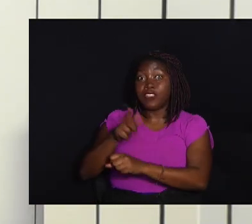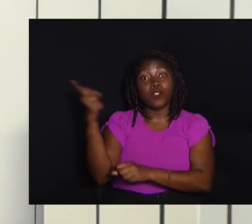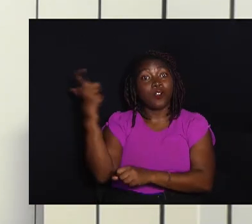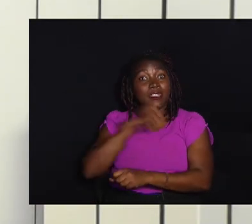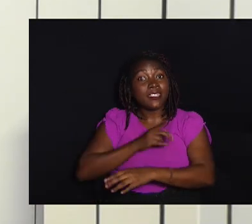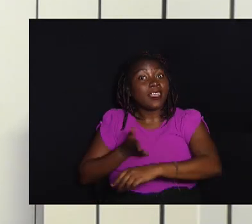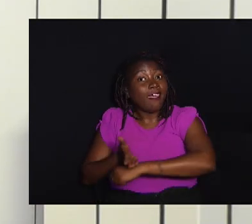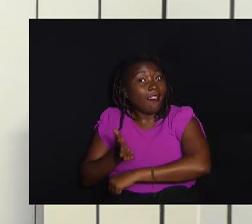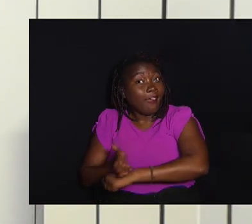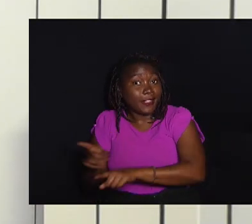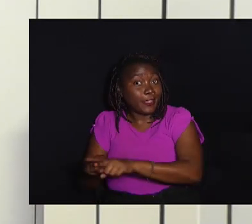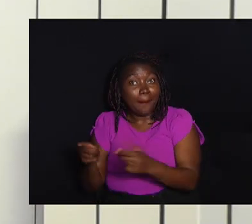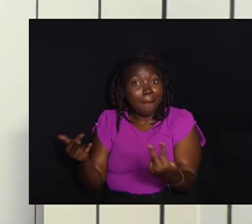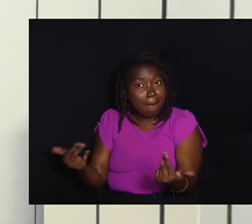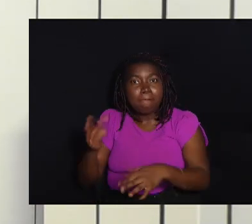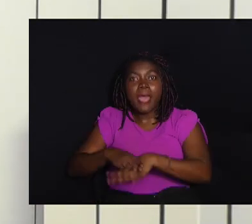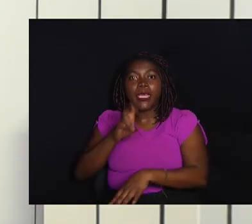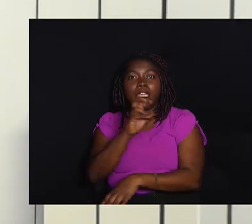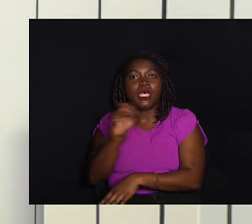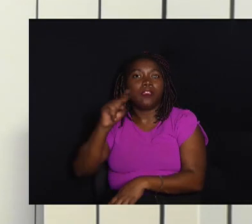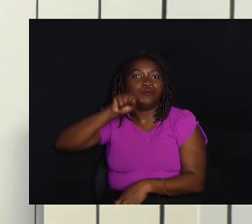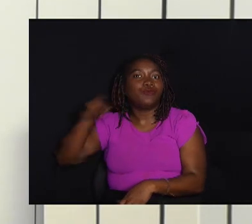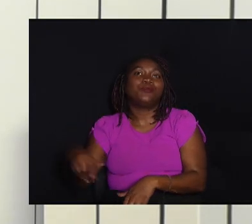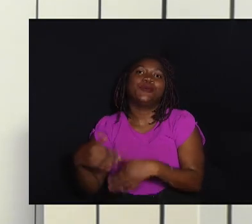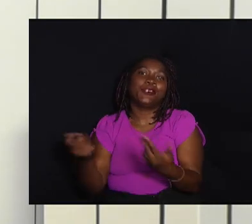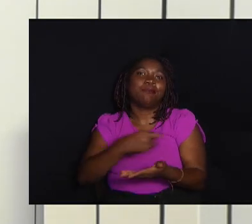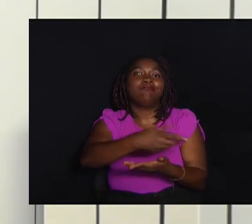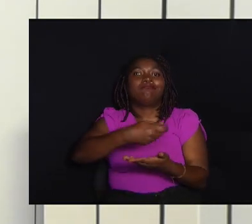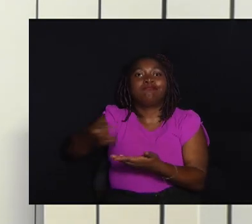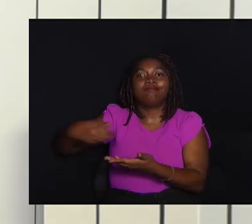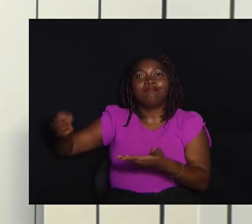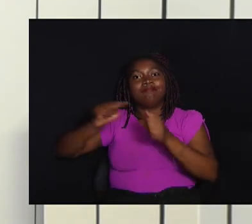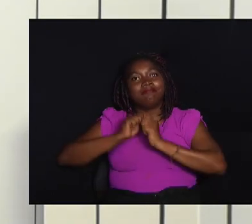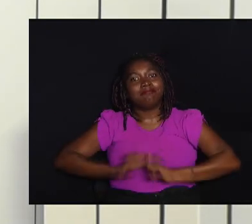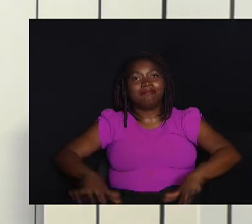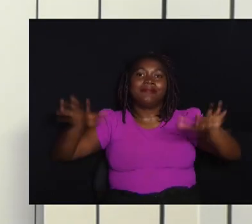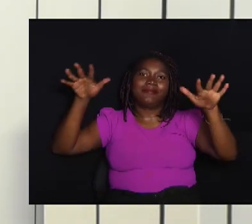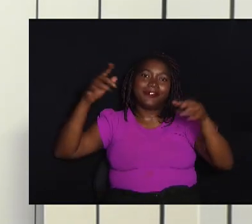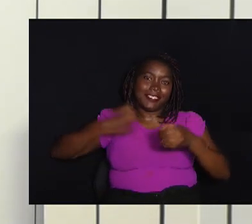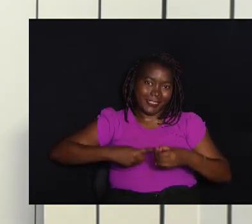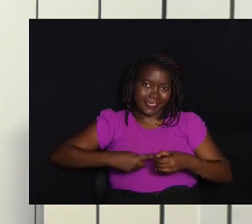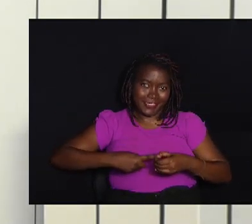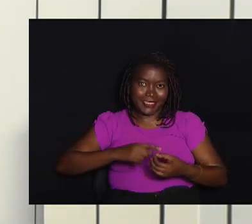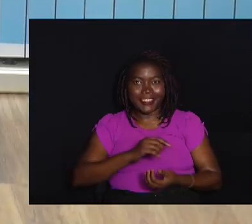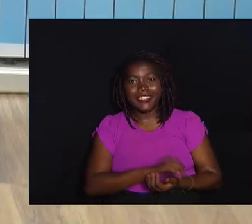acesso também. Mais de 500 mil então foram distribuídos aqui para toda a cidade de Campinas. 11